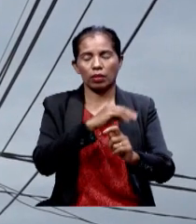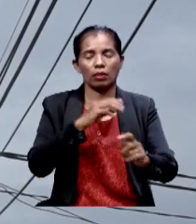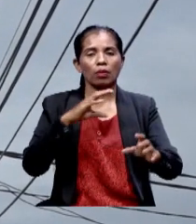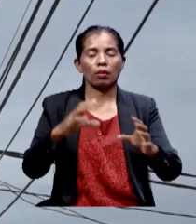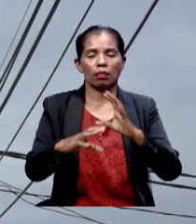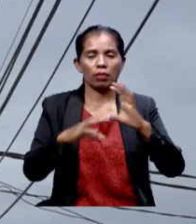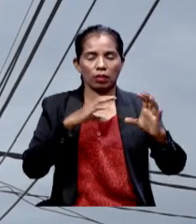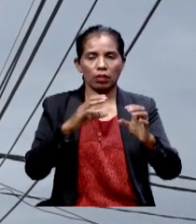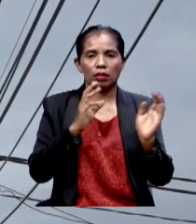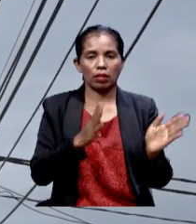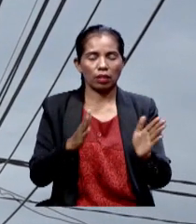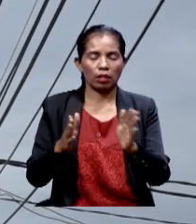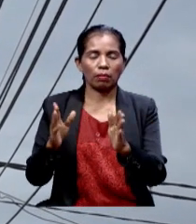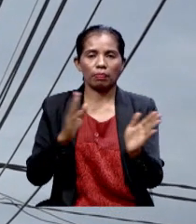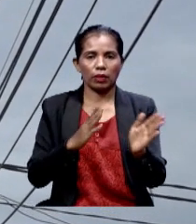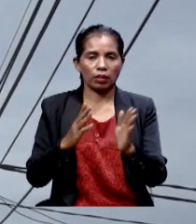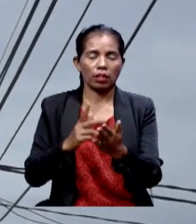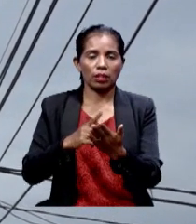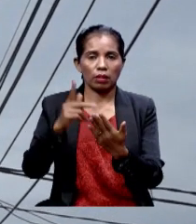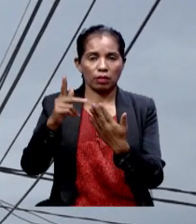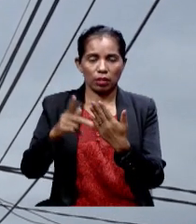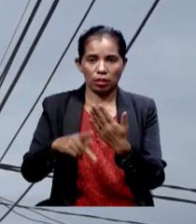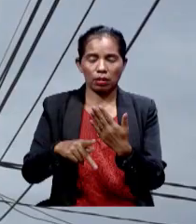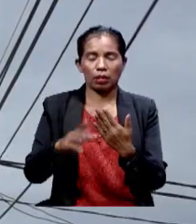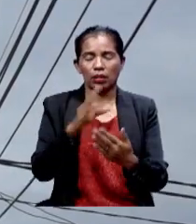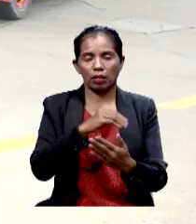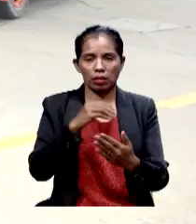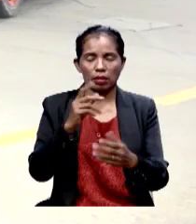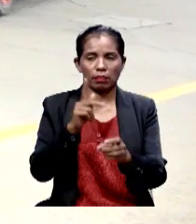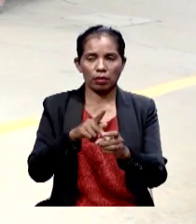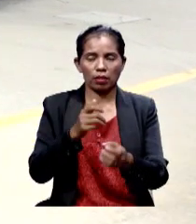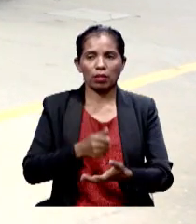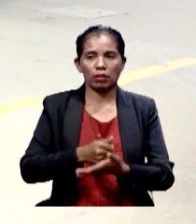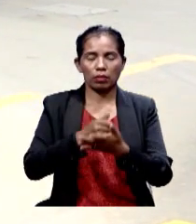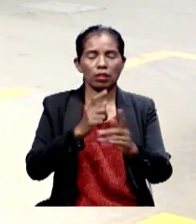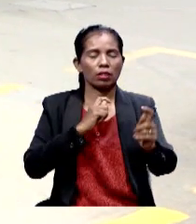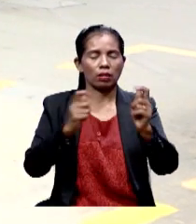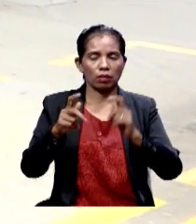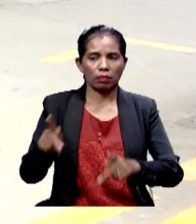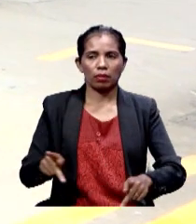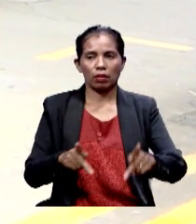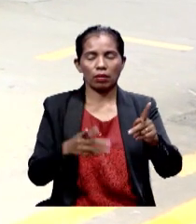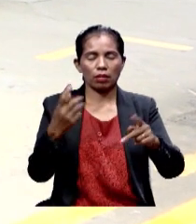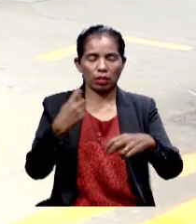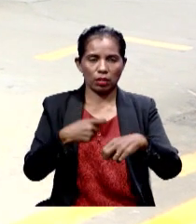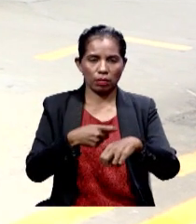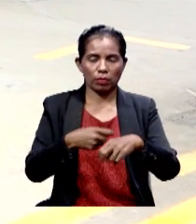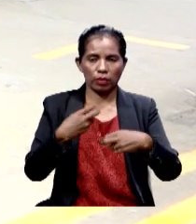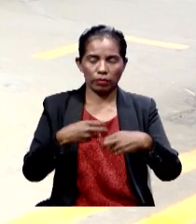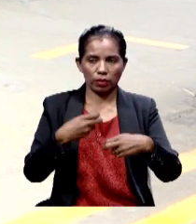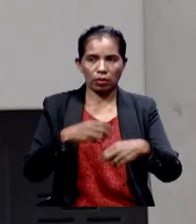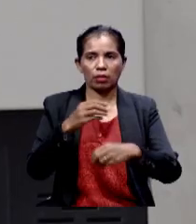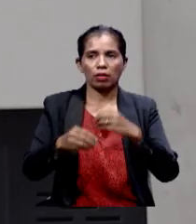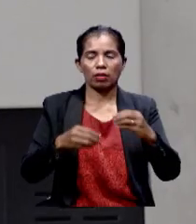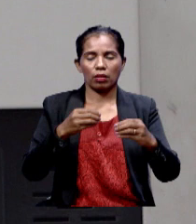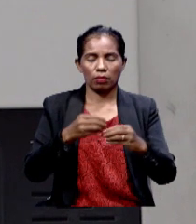atua acelera o processo de implementação do subsídio combustível, atua bela ajuda transporte público Sira e a situação difícil né, relaciona